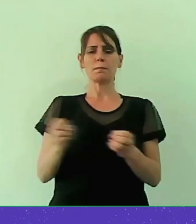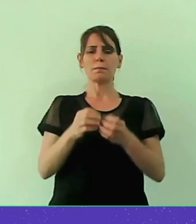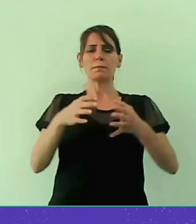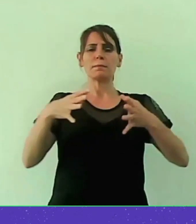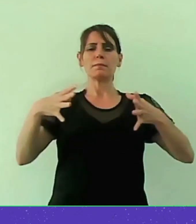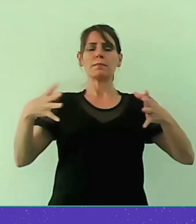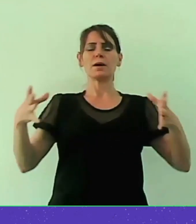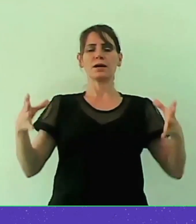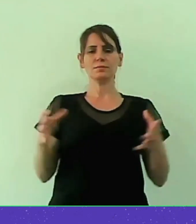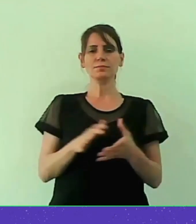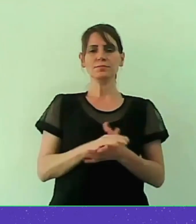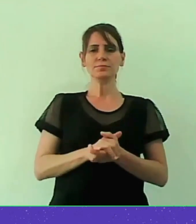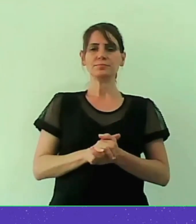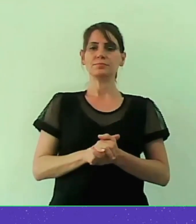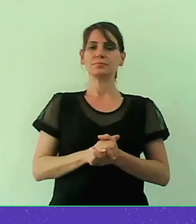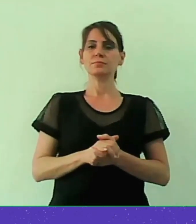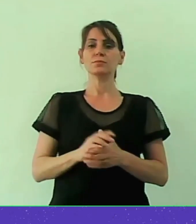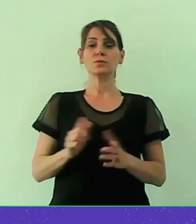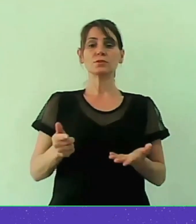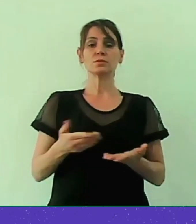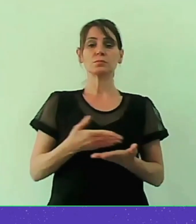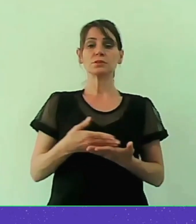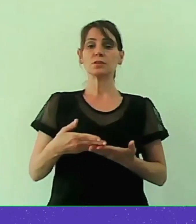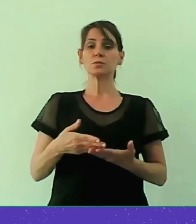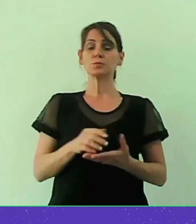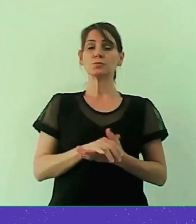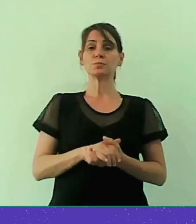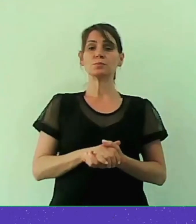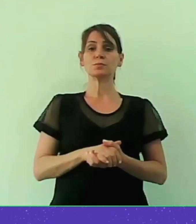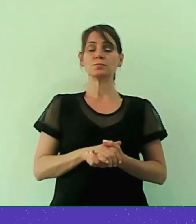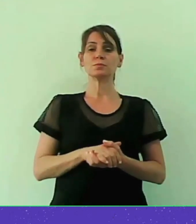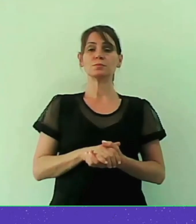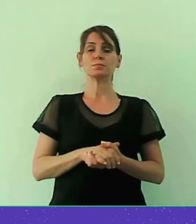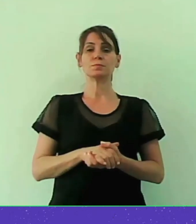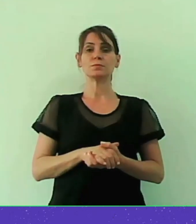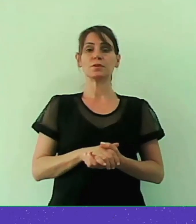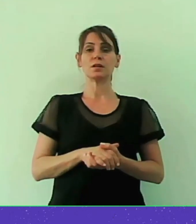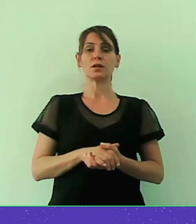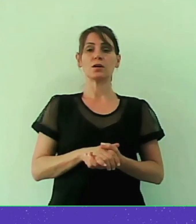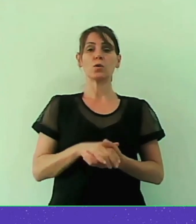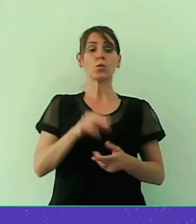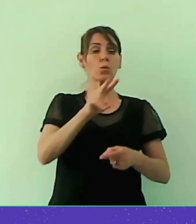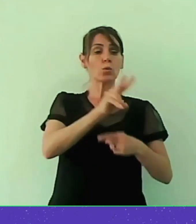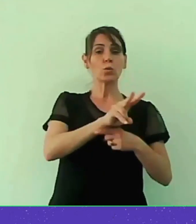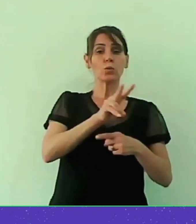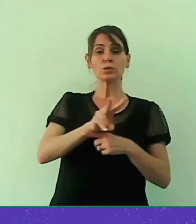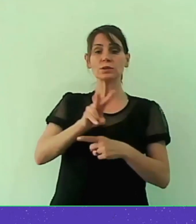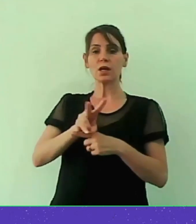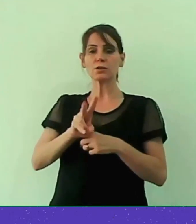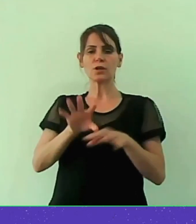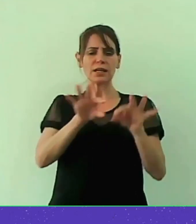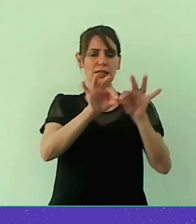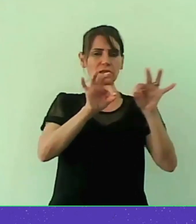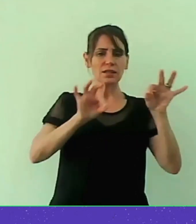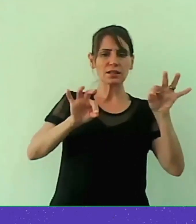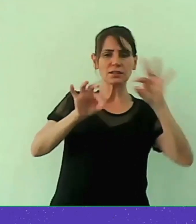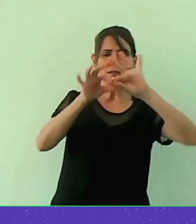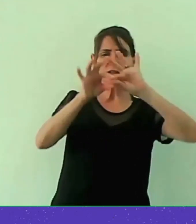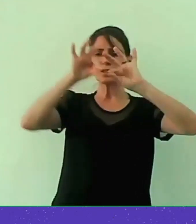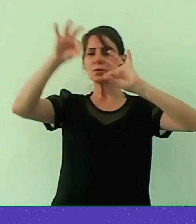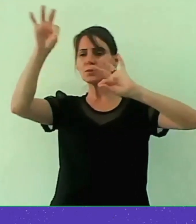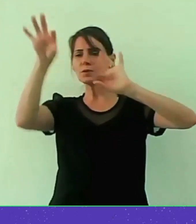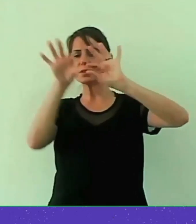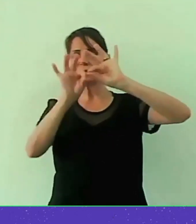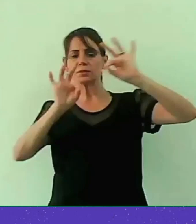Aí nós começamos a falar sobre o cuidado, a rede de cuidado, a necessidade de